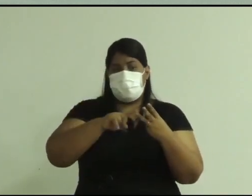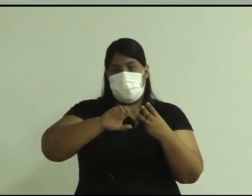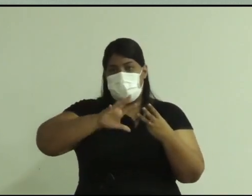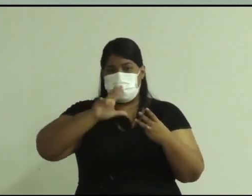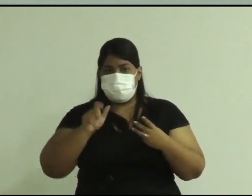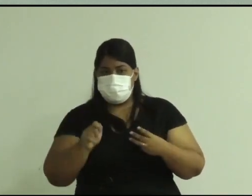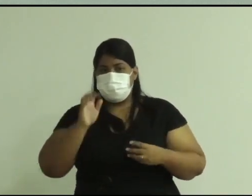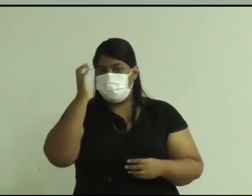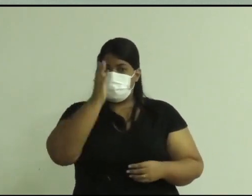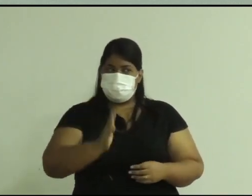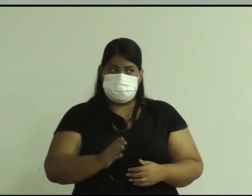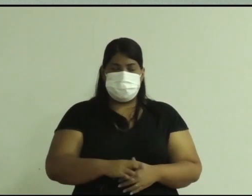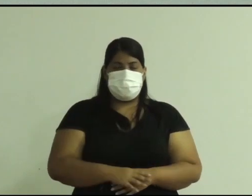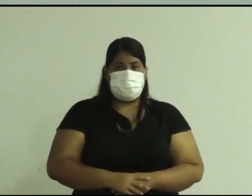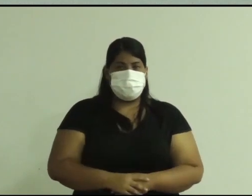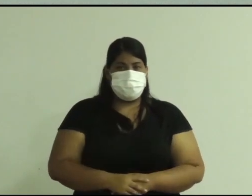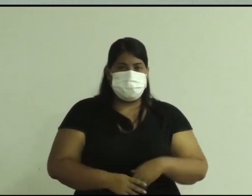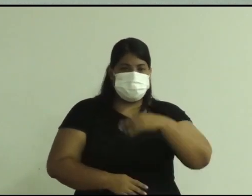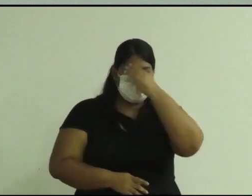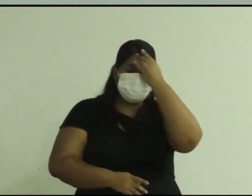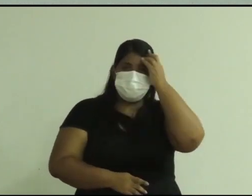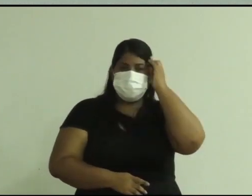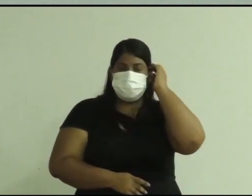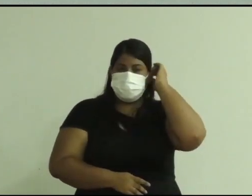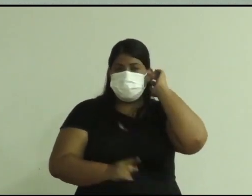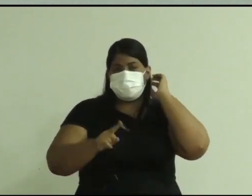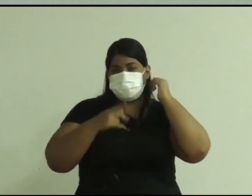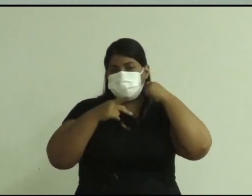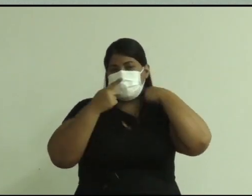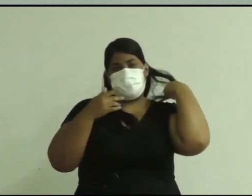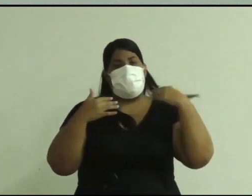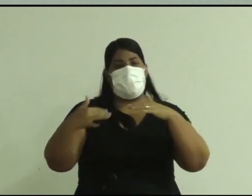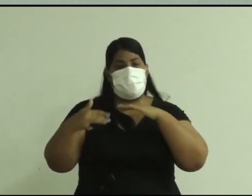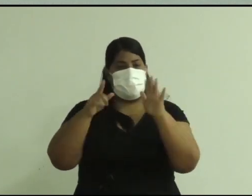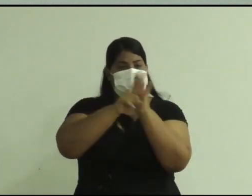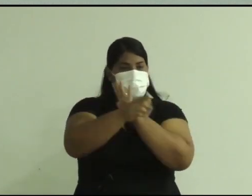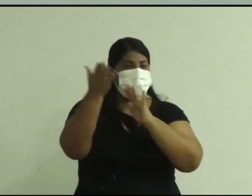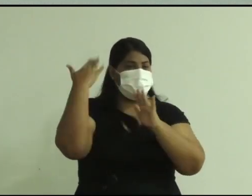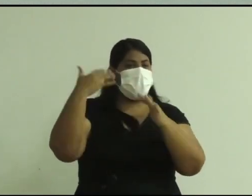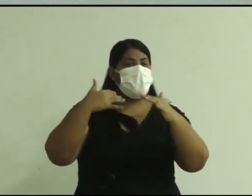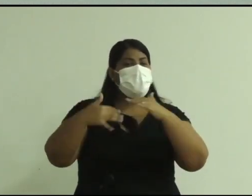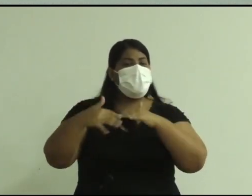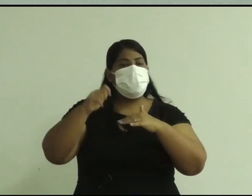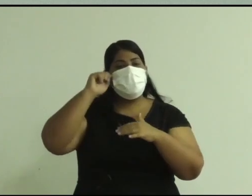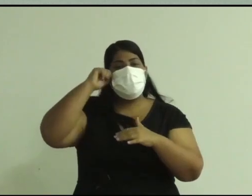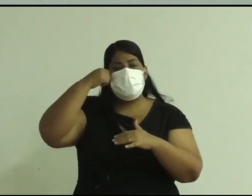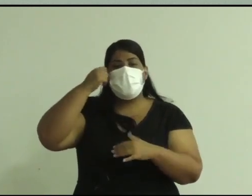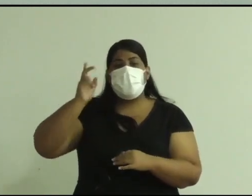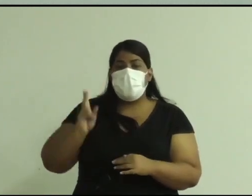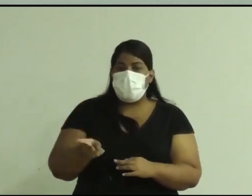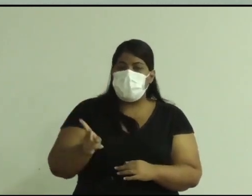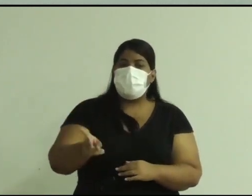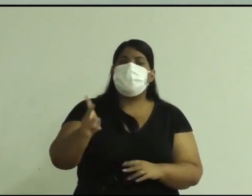afro-brasileira. A gente estava falando de movimentos negros, né, na pergunta anterior, e os movimentos negros